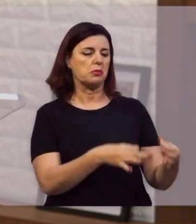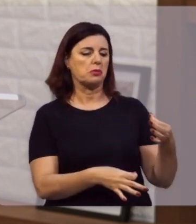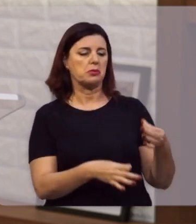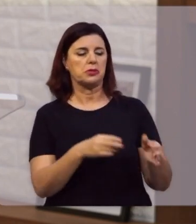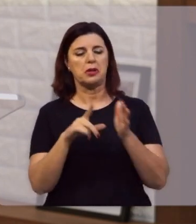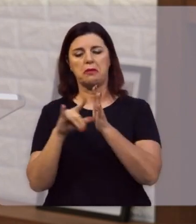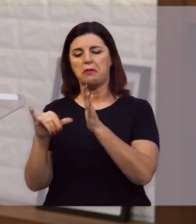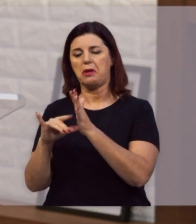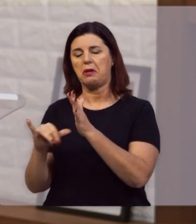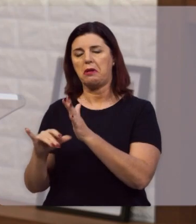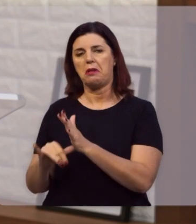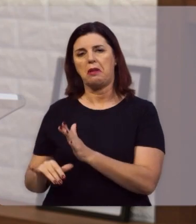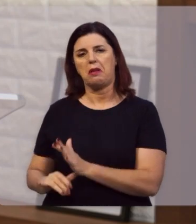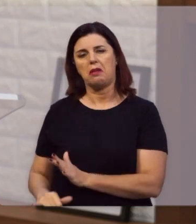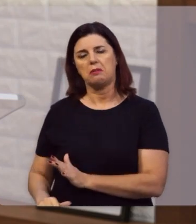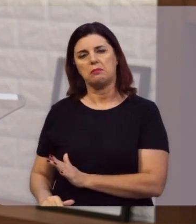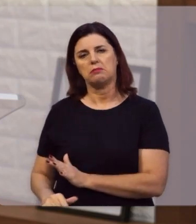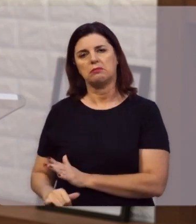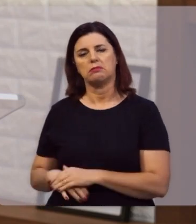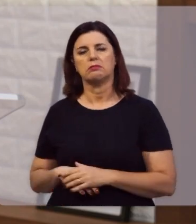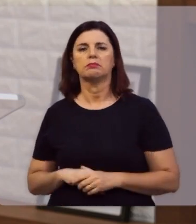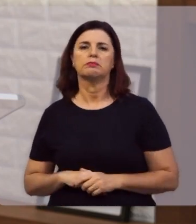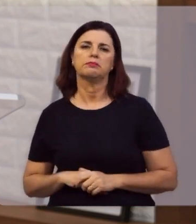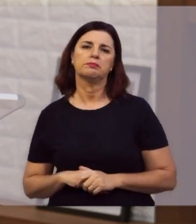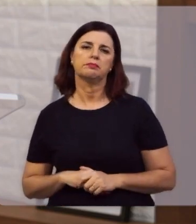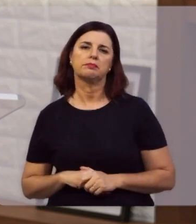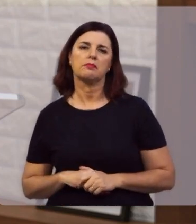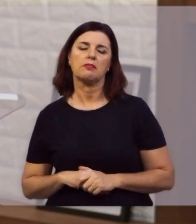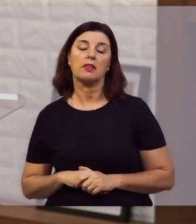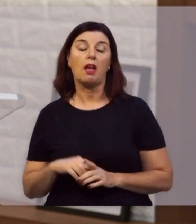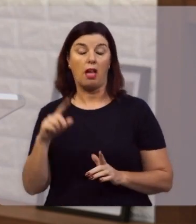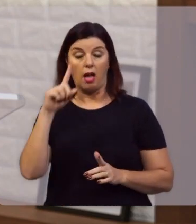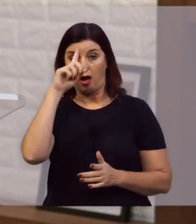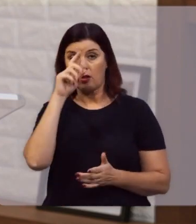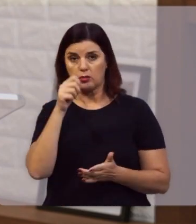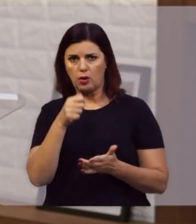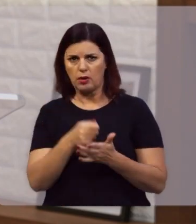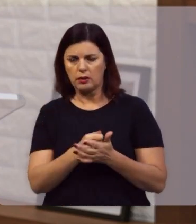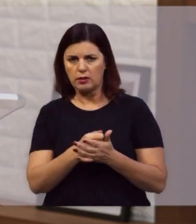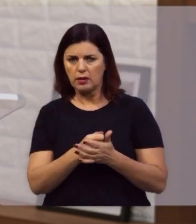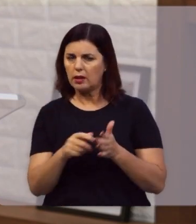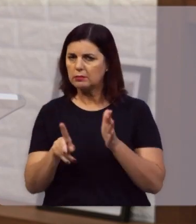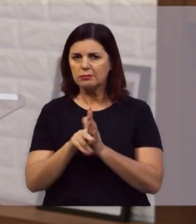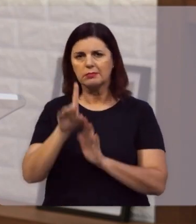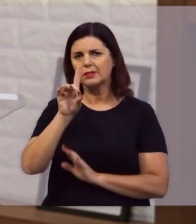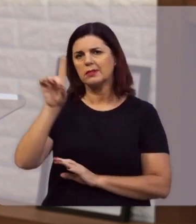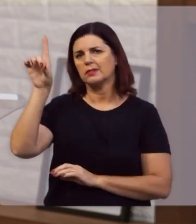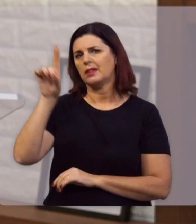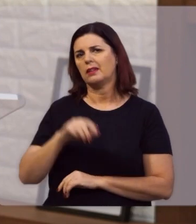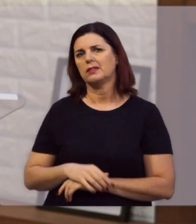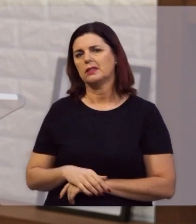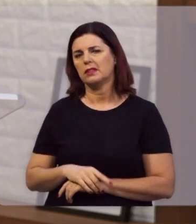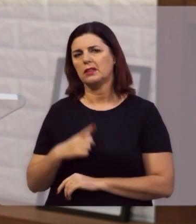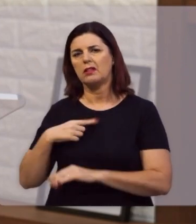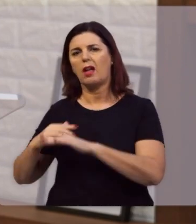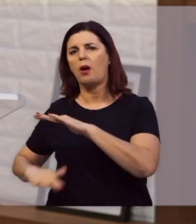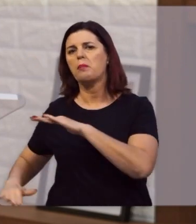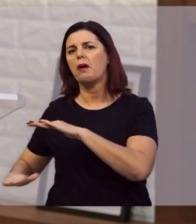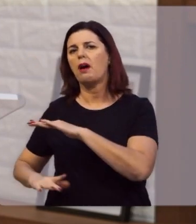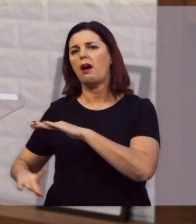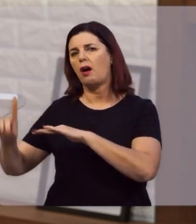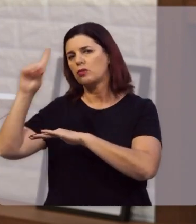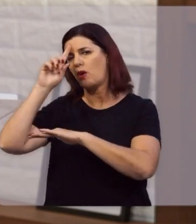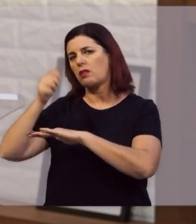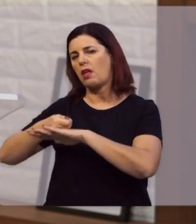Executivo no poder judiciário essas autoridades são ministros de Deus estão debaixo da